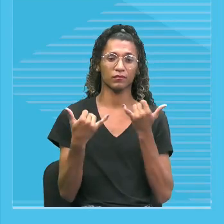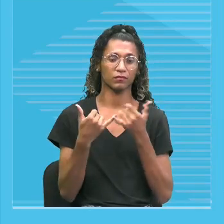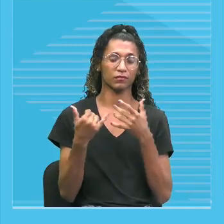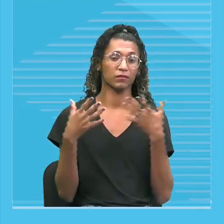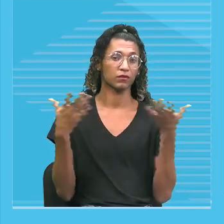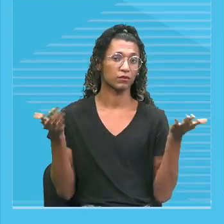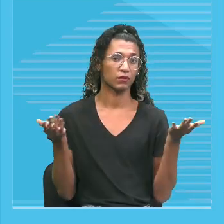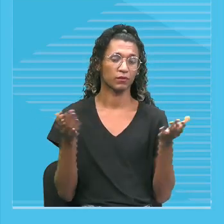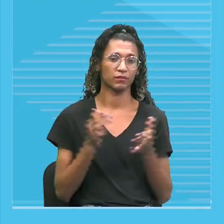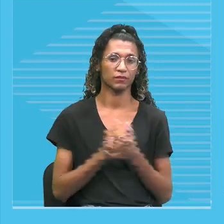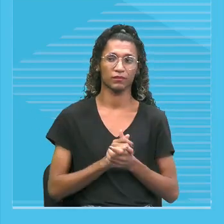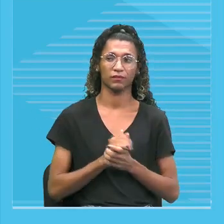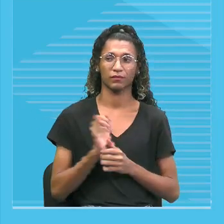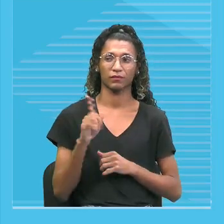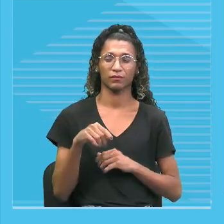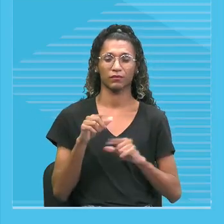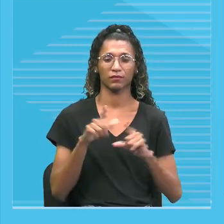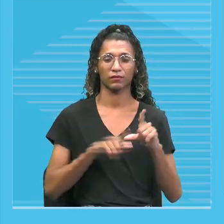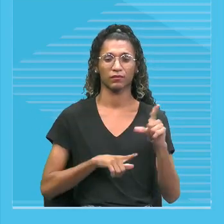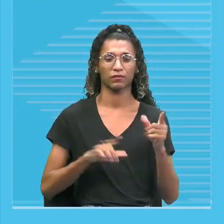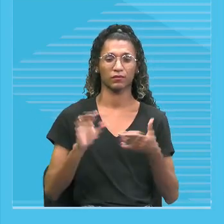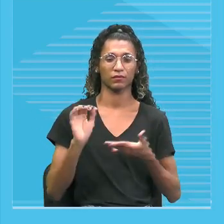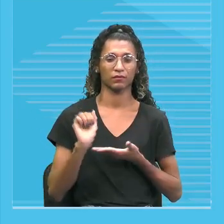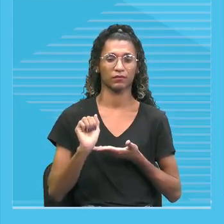é a letra a